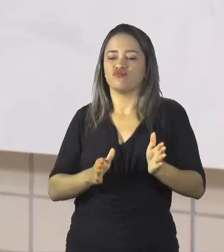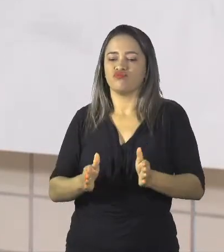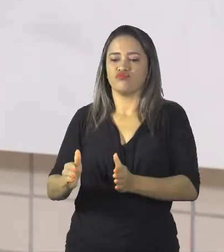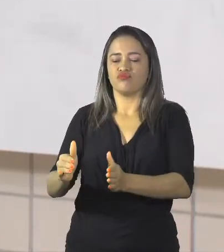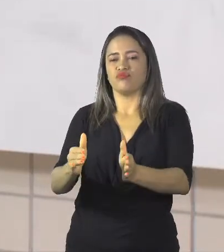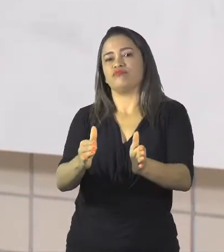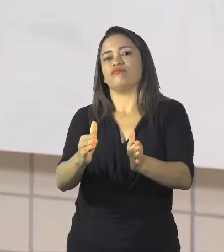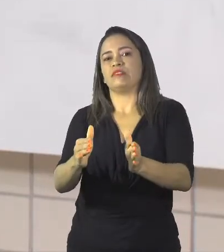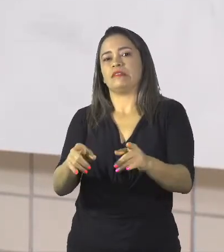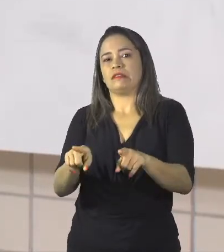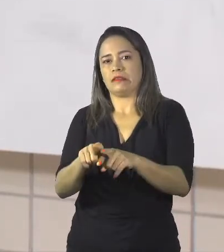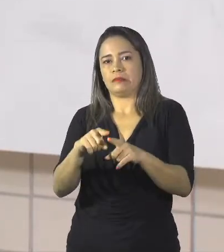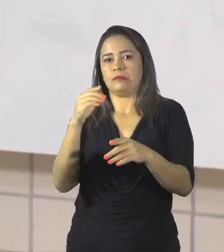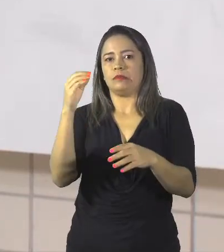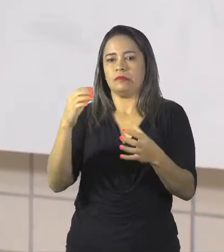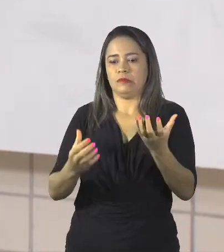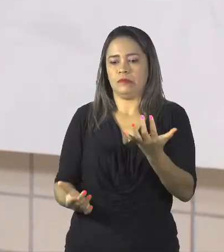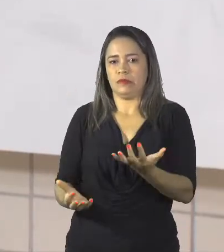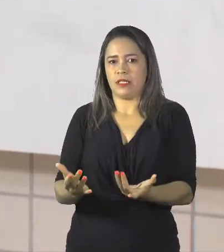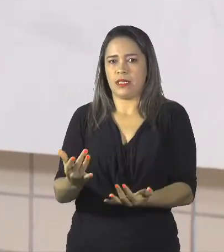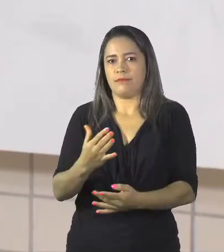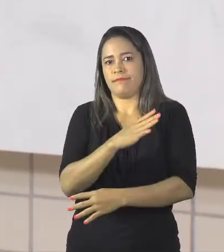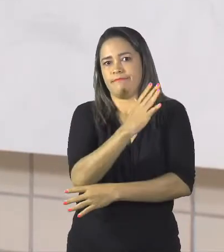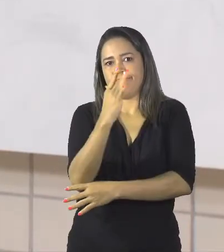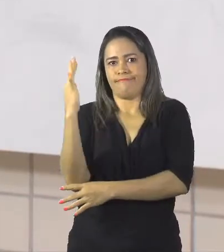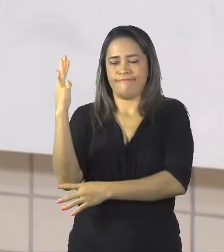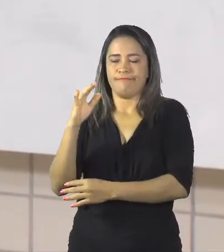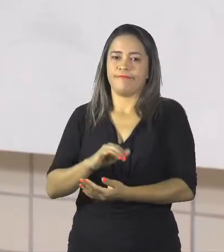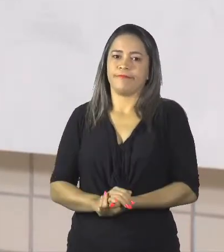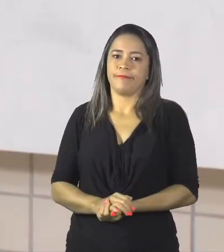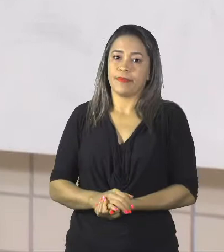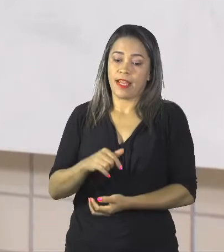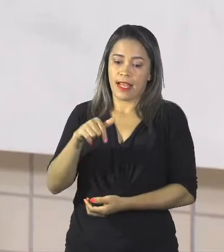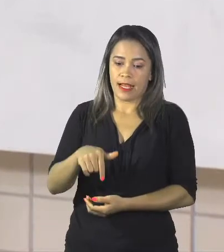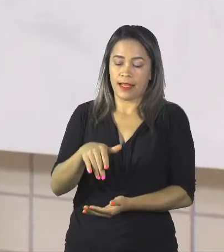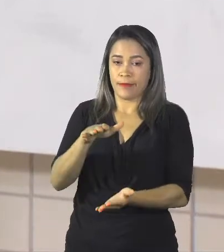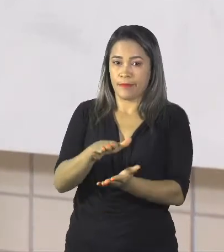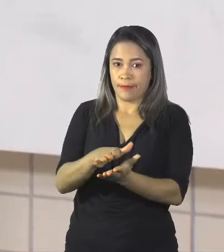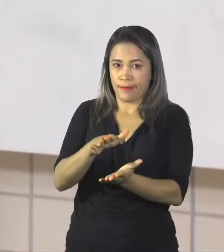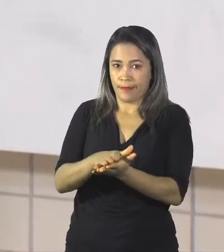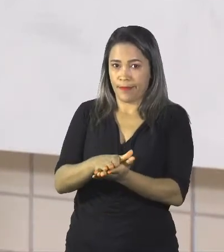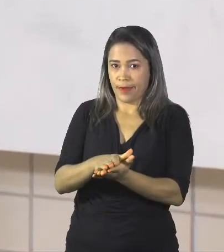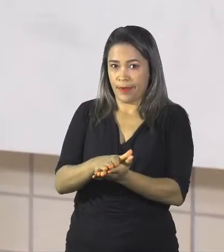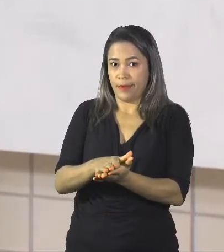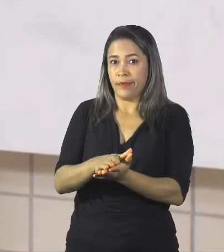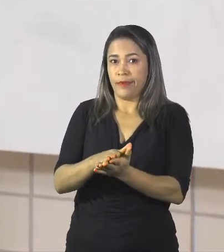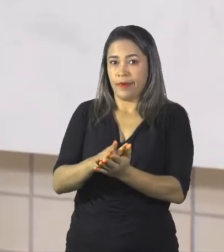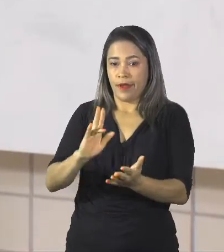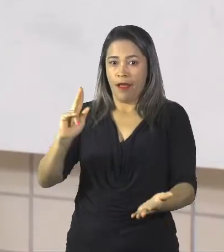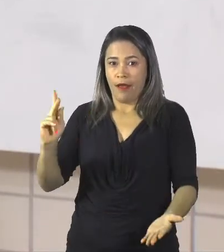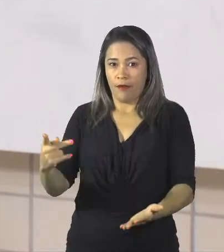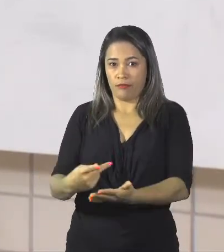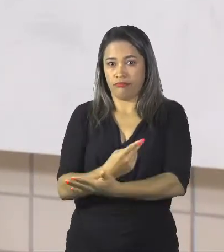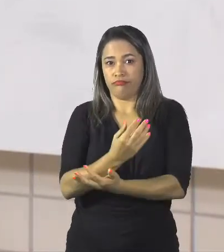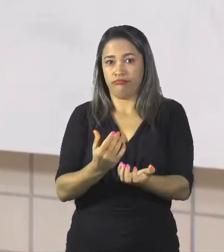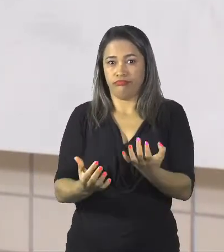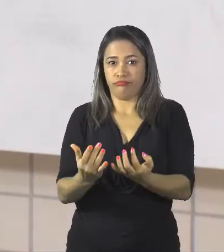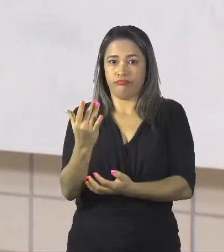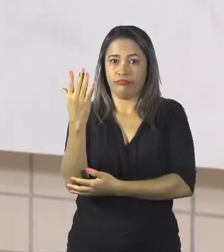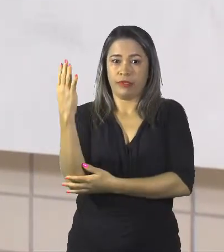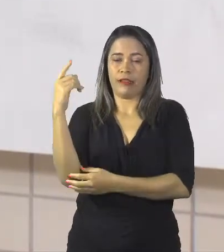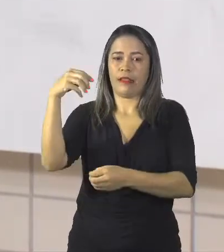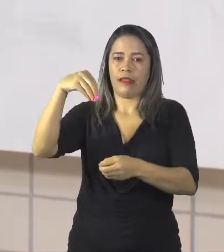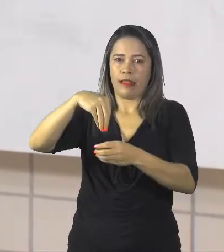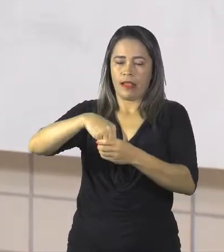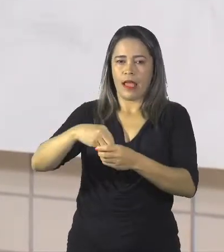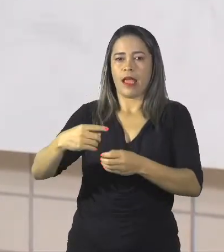também queimadas. Aqui em Palmas, inclusive, as queimadas acontecem dentro do perímetro urbano, às vezes